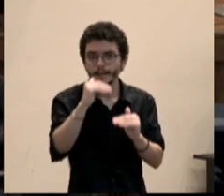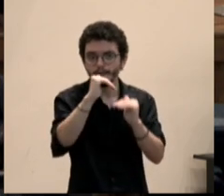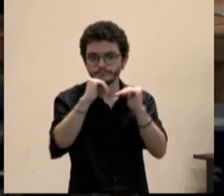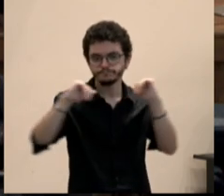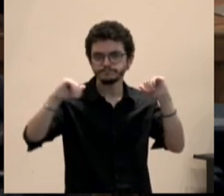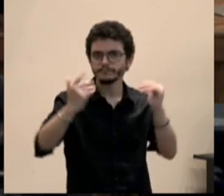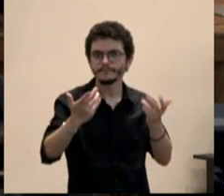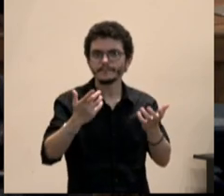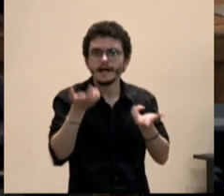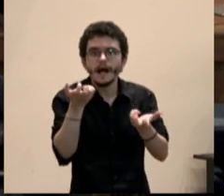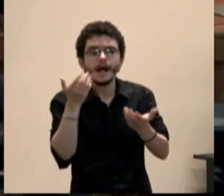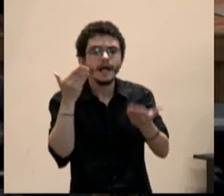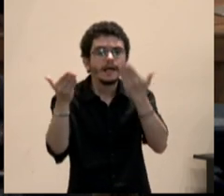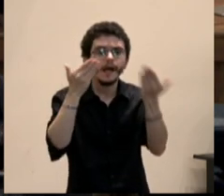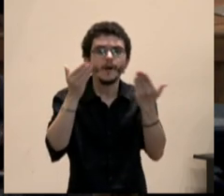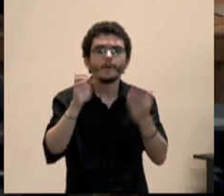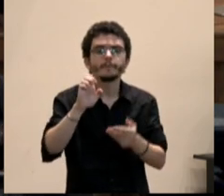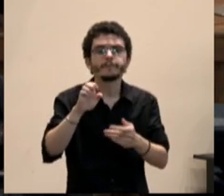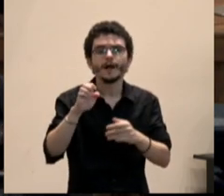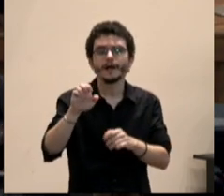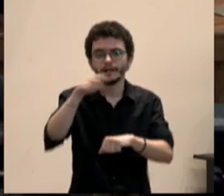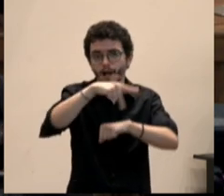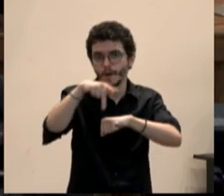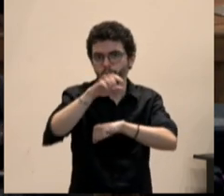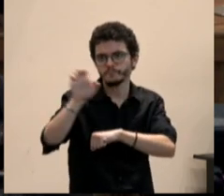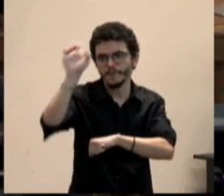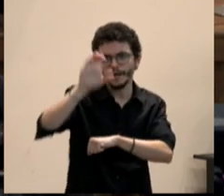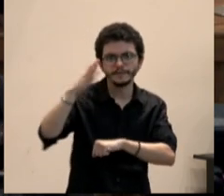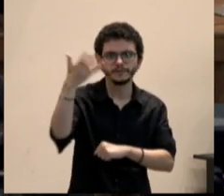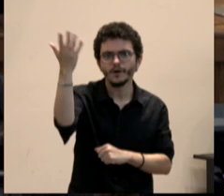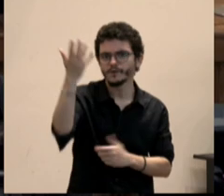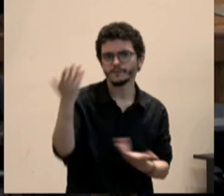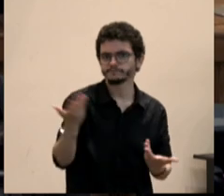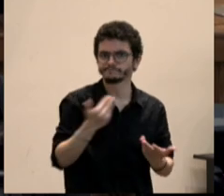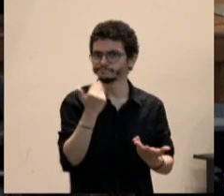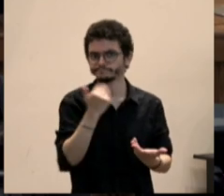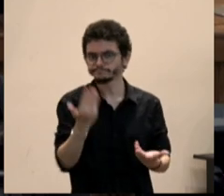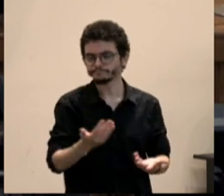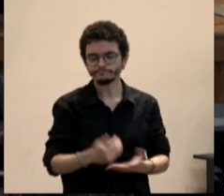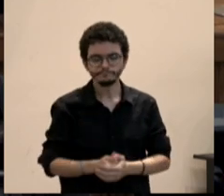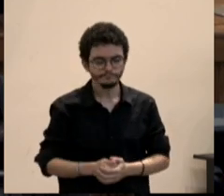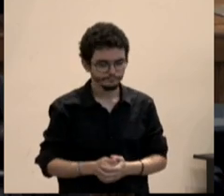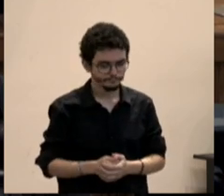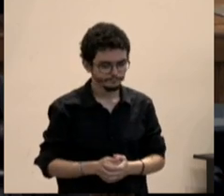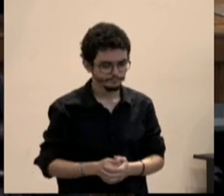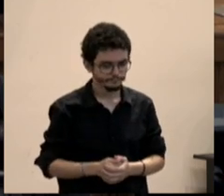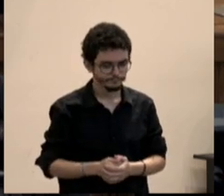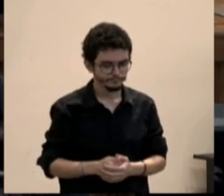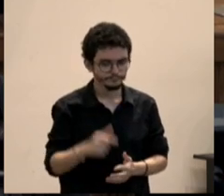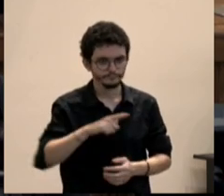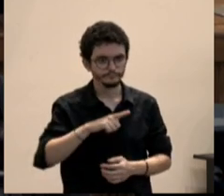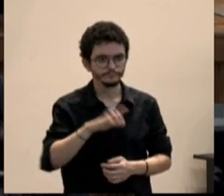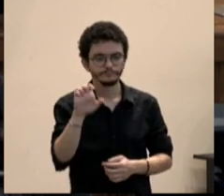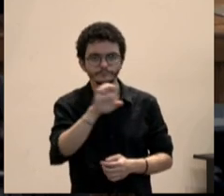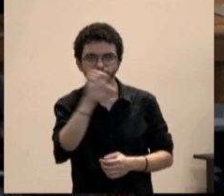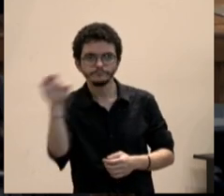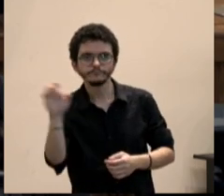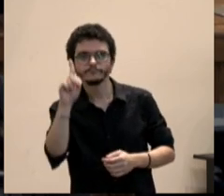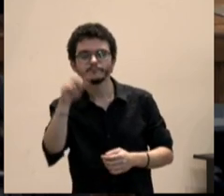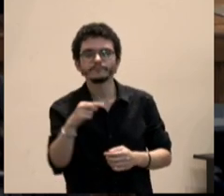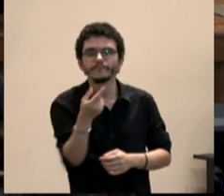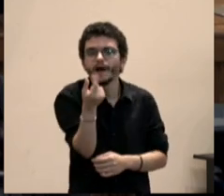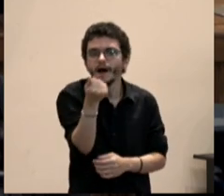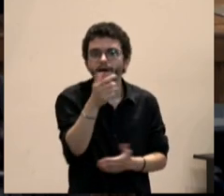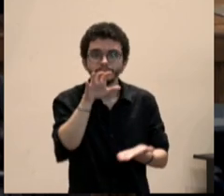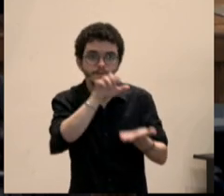com aquele povo ali. E aqui, ó, essa zigue-zague toda aí é aquele lado esquerdo que a gente tem que ler. É o valor